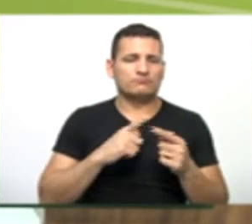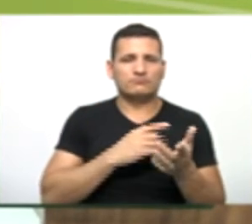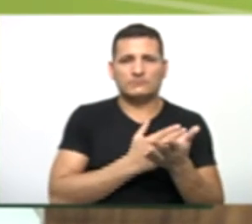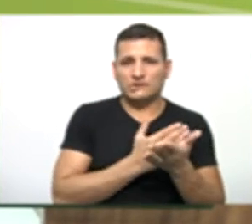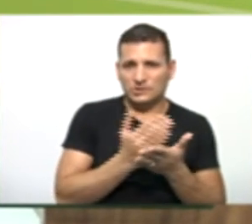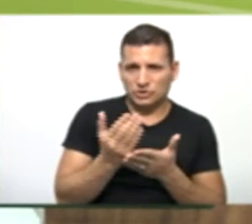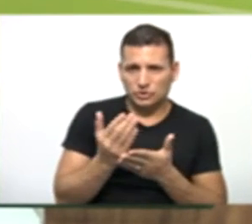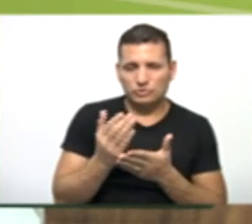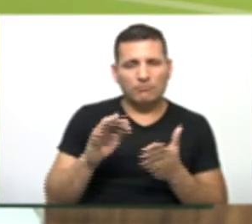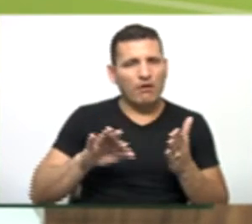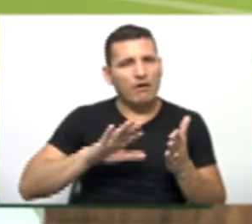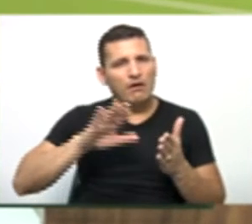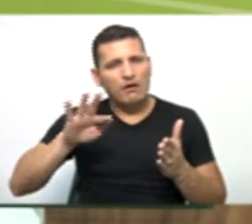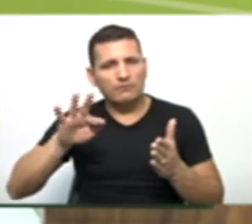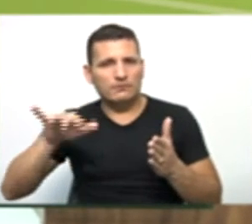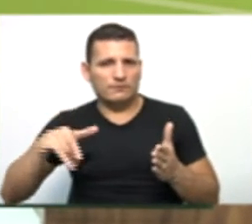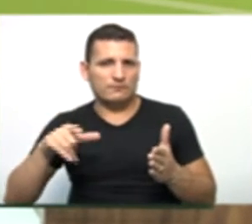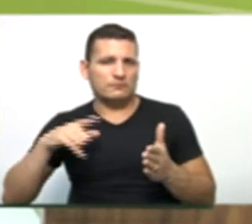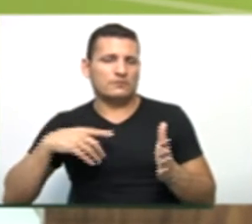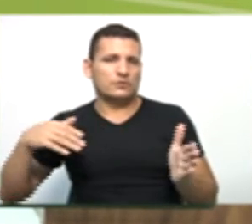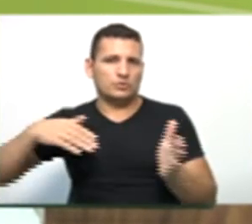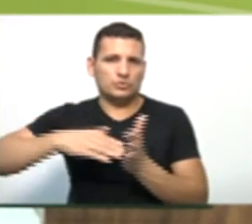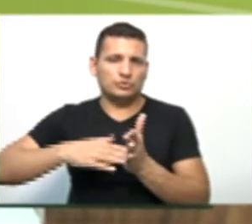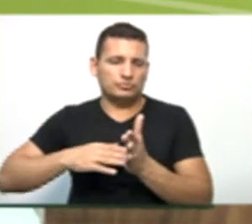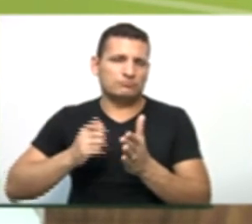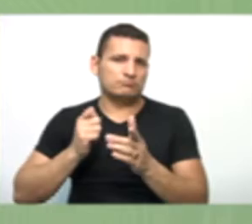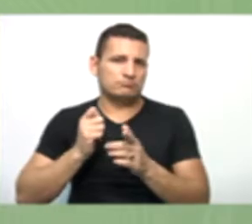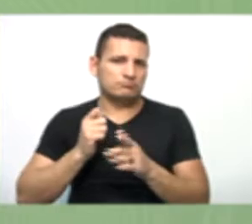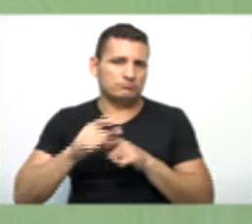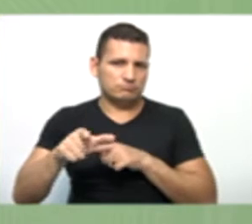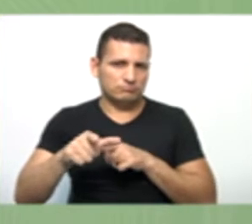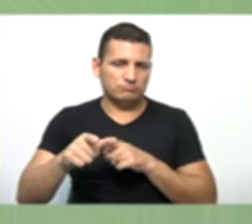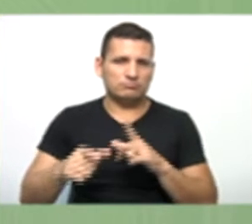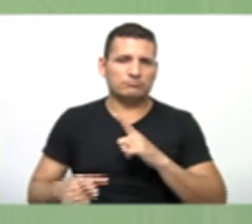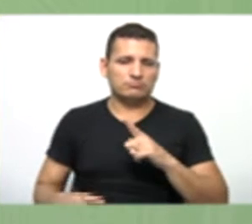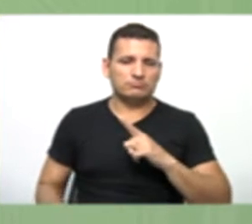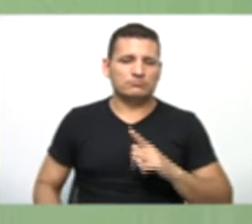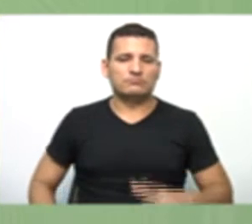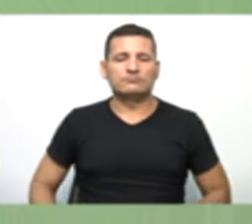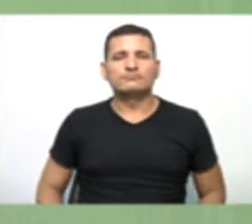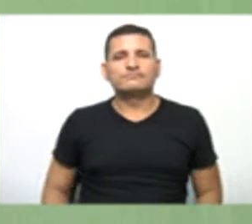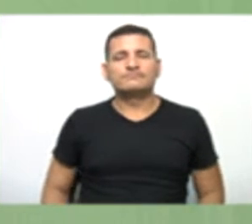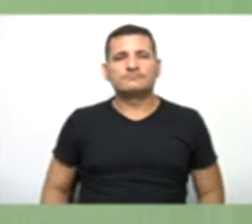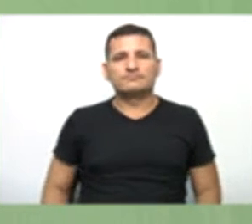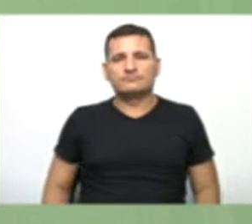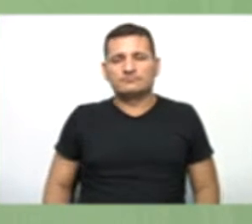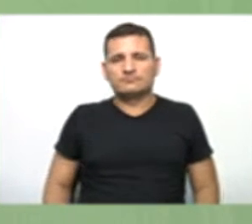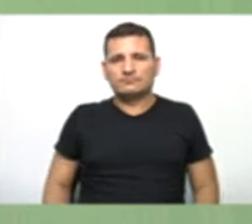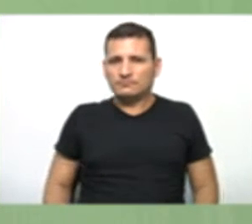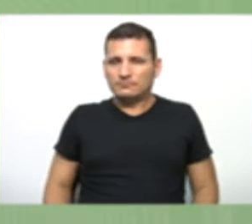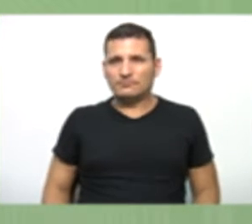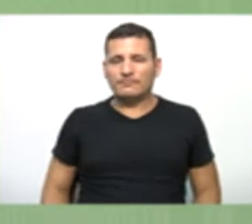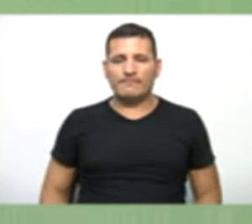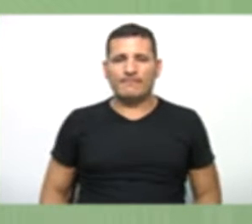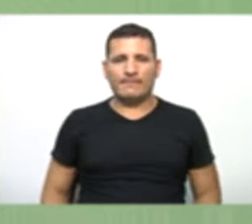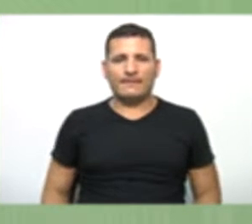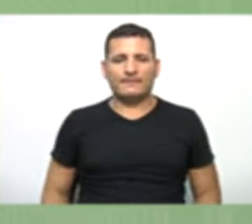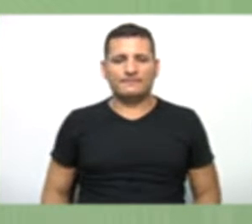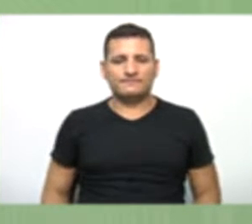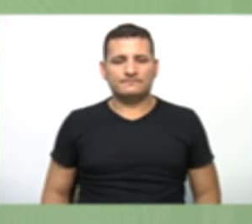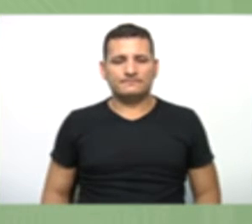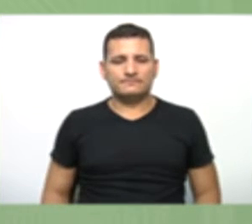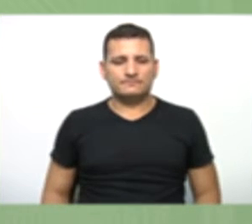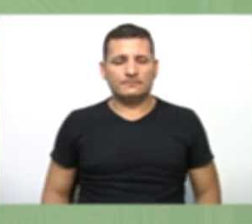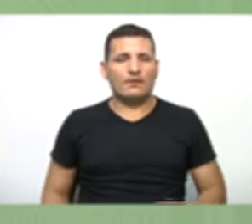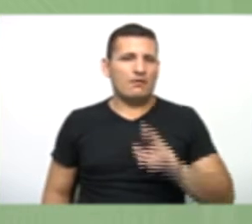um fim de encerrar a última parcela. Tempo para encerrar. Ela vai encerrar em algum momento, né? Exatamente. Diferente